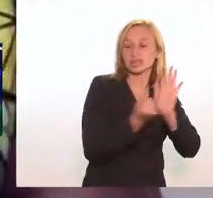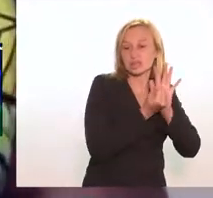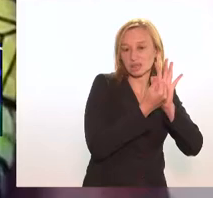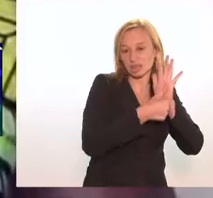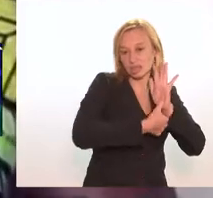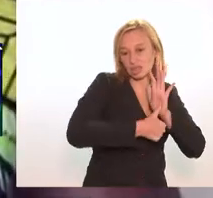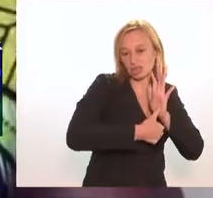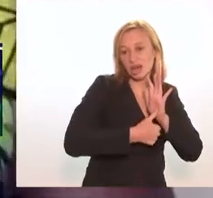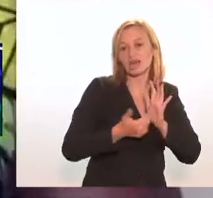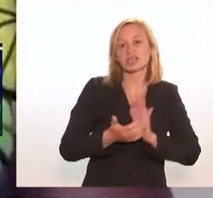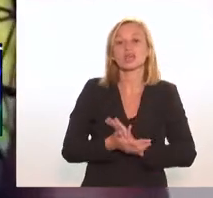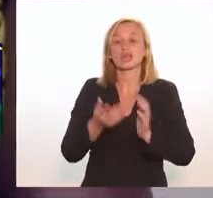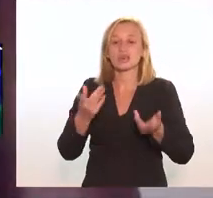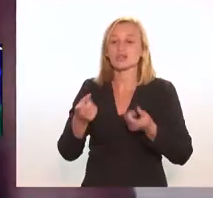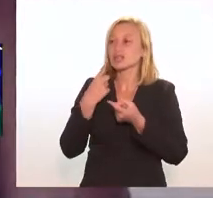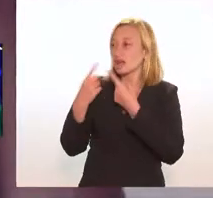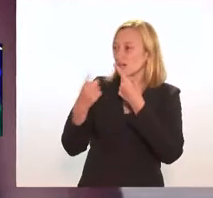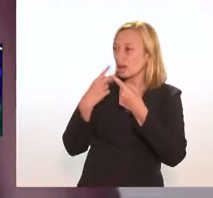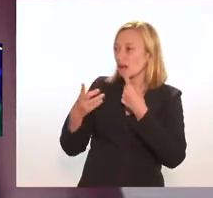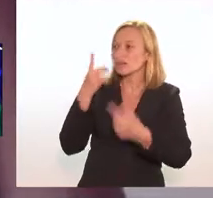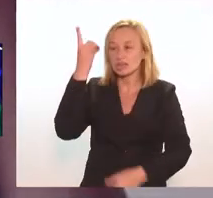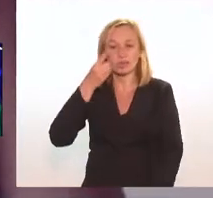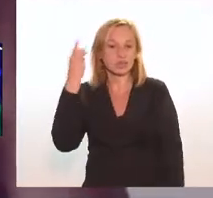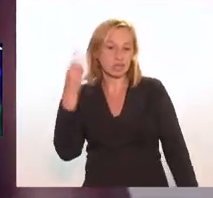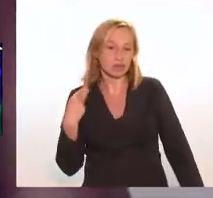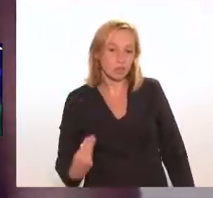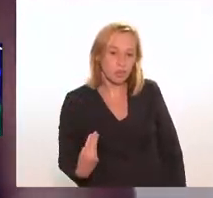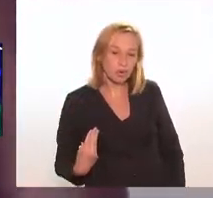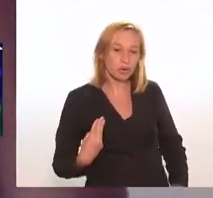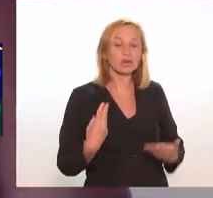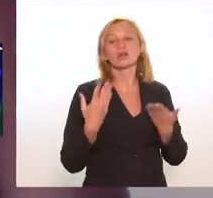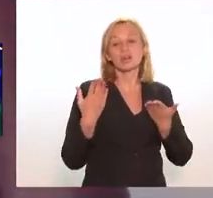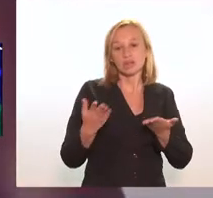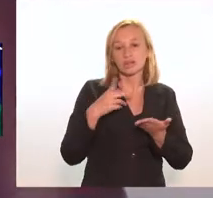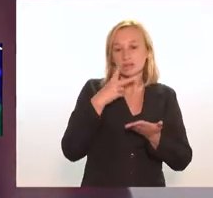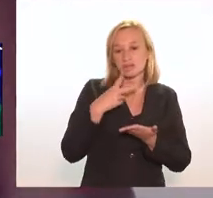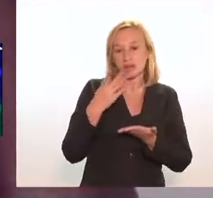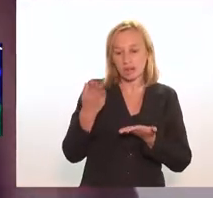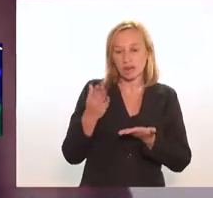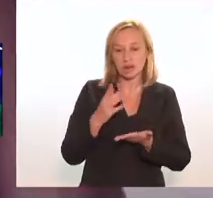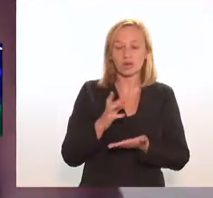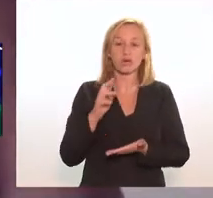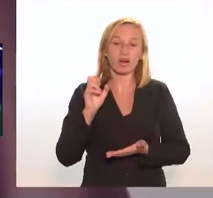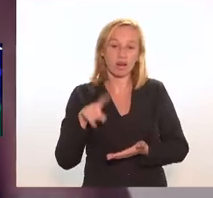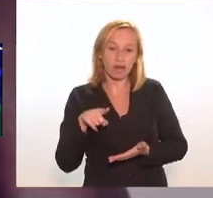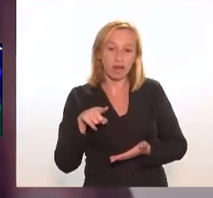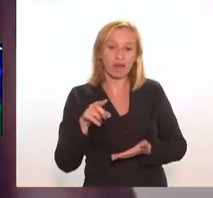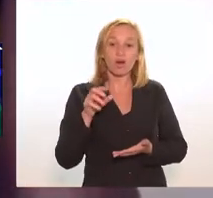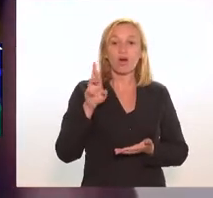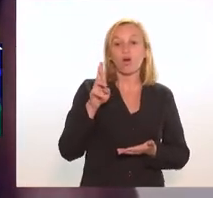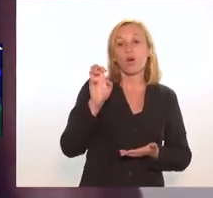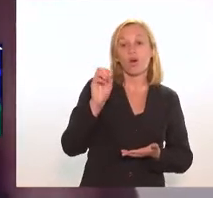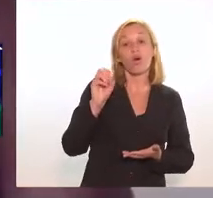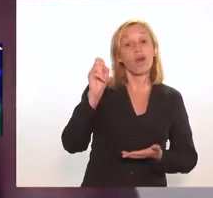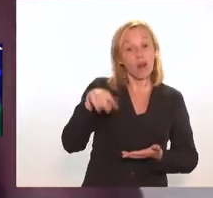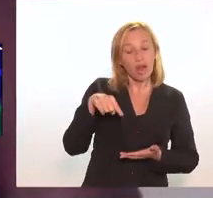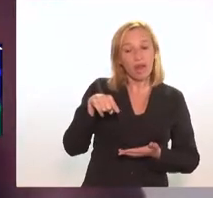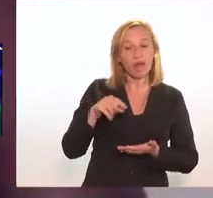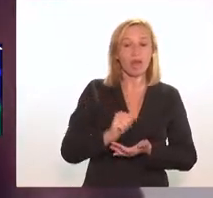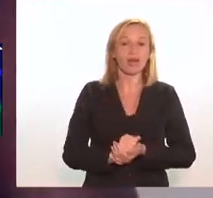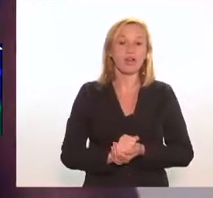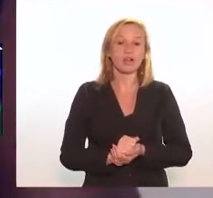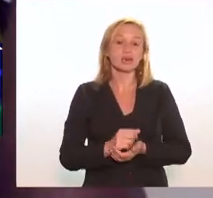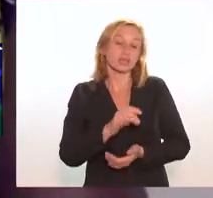aqui com a fala da minha querida deputada Mônica Francisco ao citar o rolê. Então, rolê é um termo que